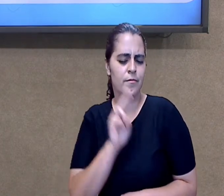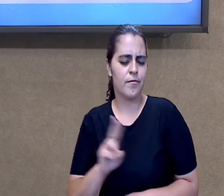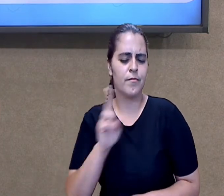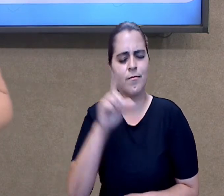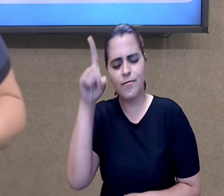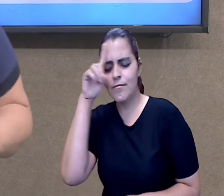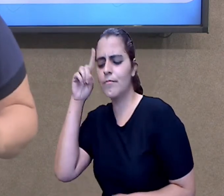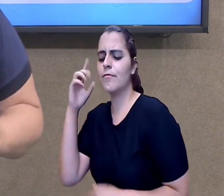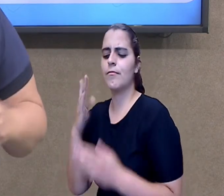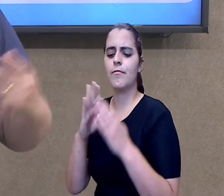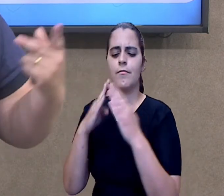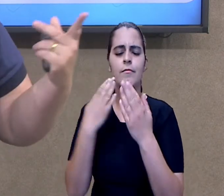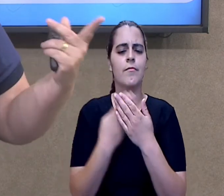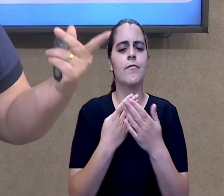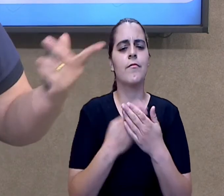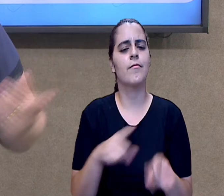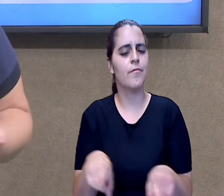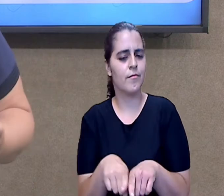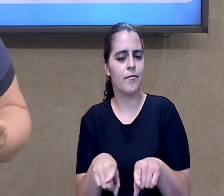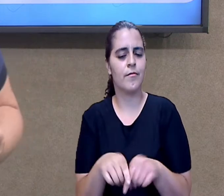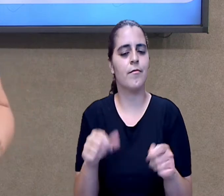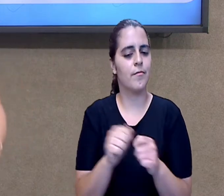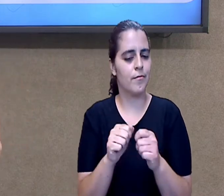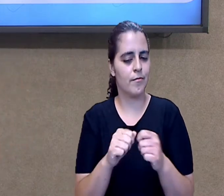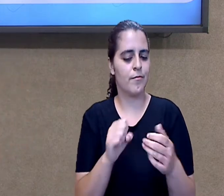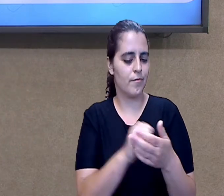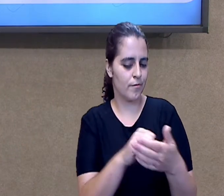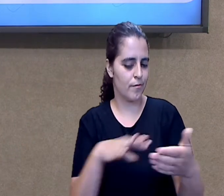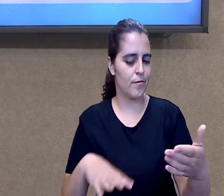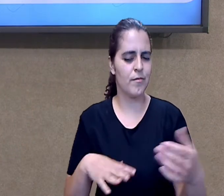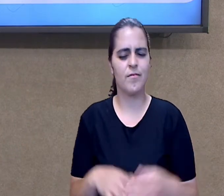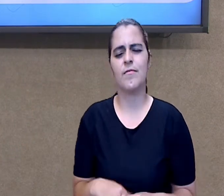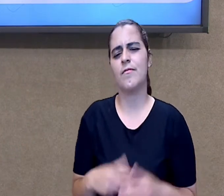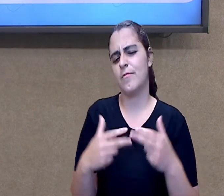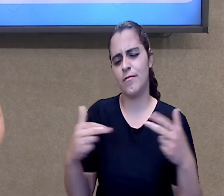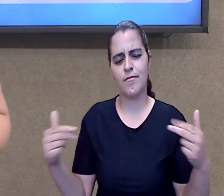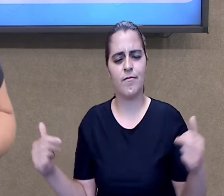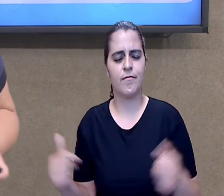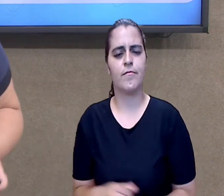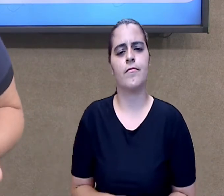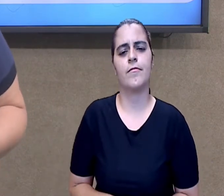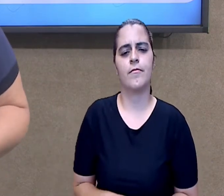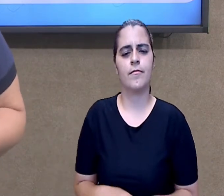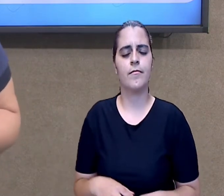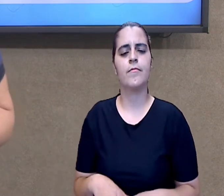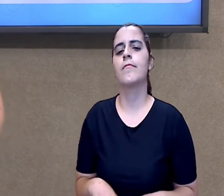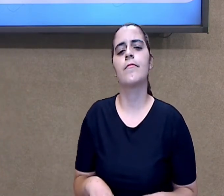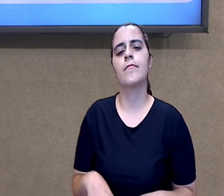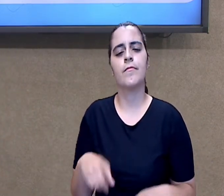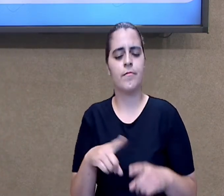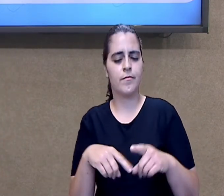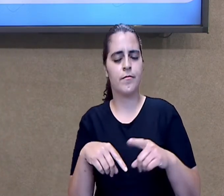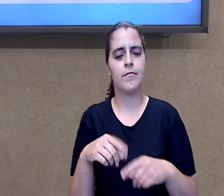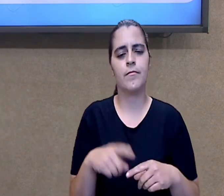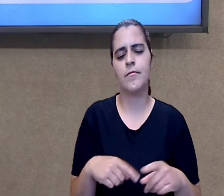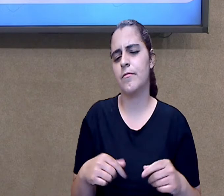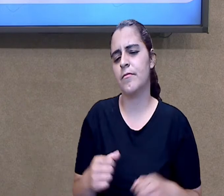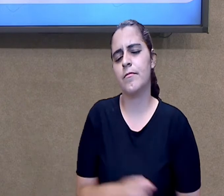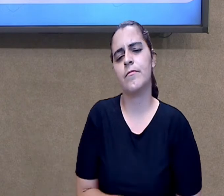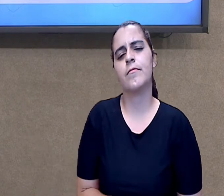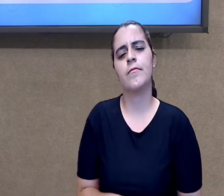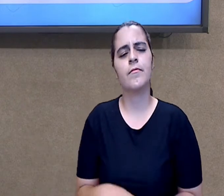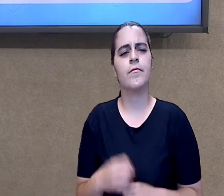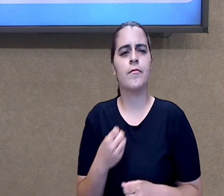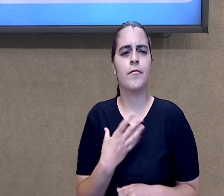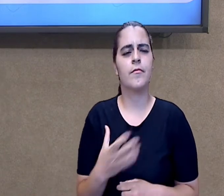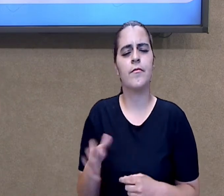dia a dia na escola e também para fazer muitas outras medições de materiais pequenos. Bom, aqui